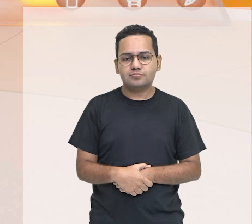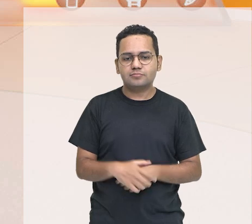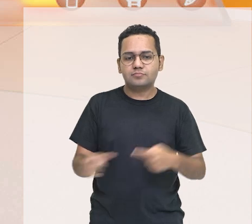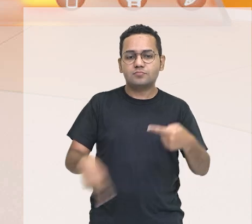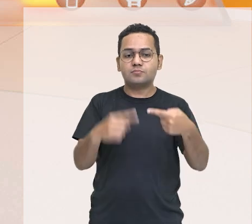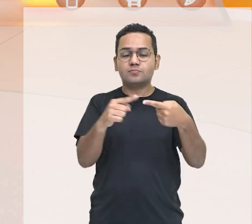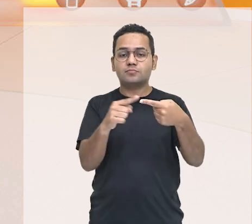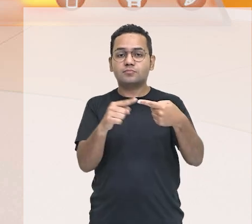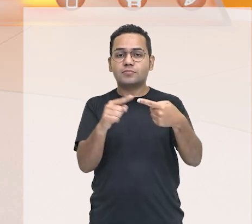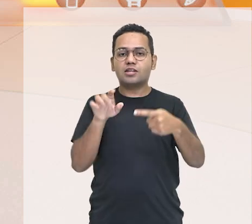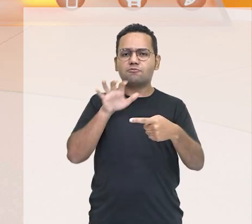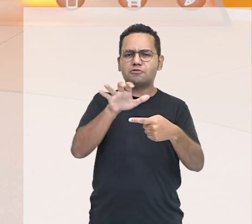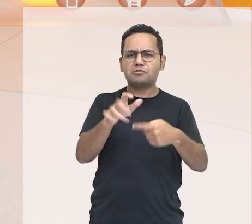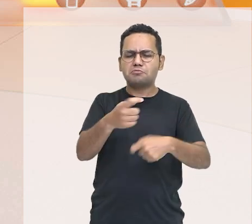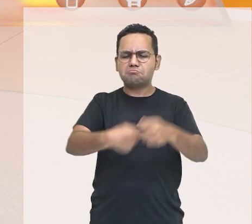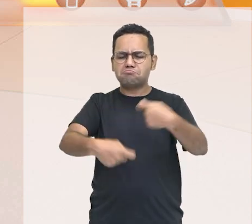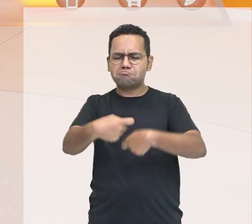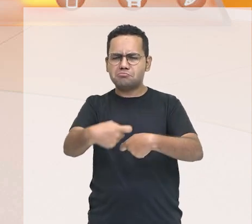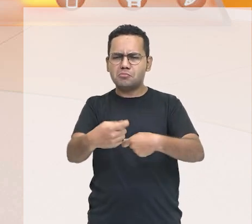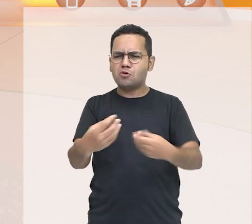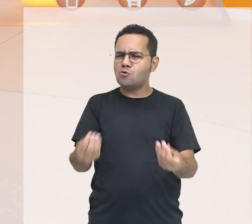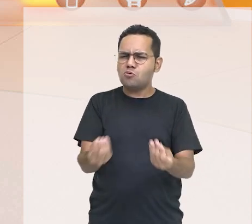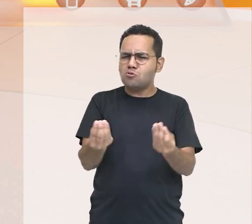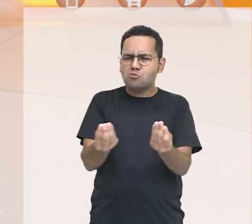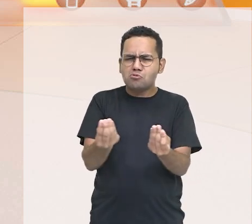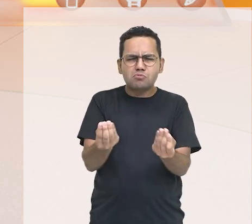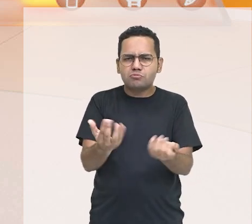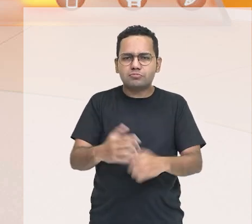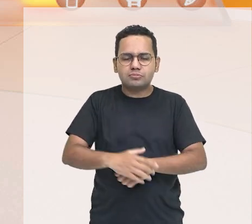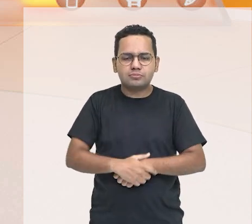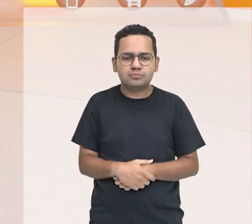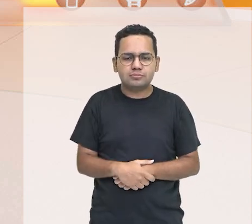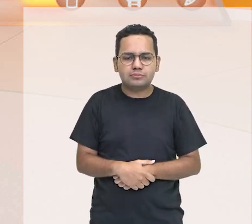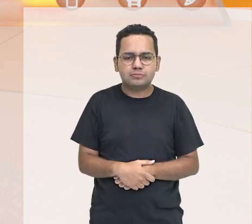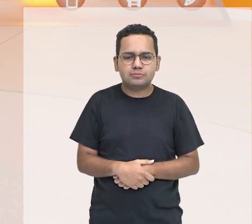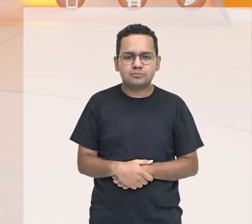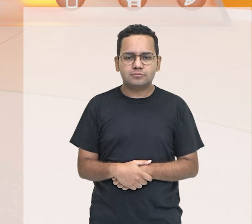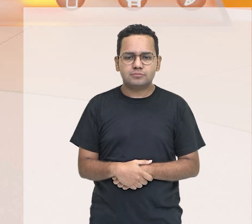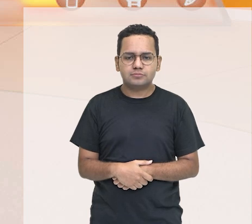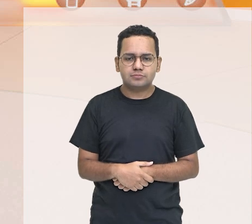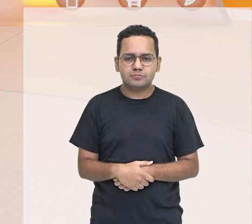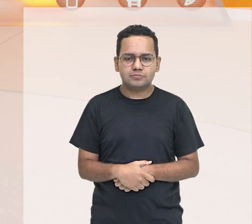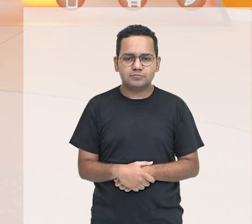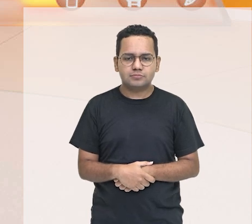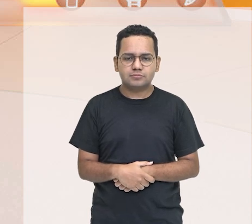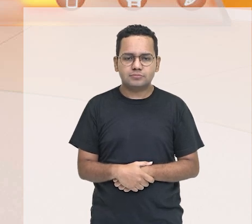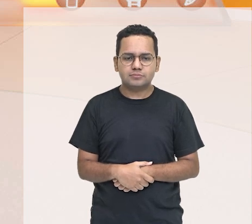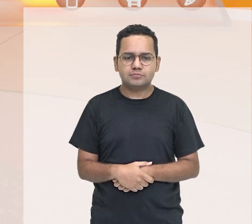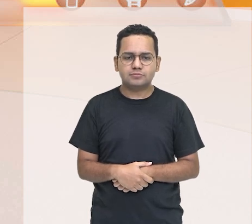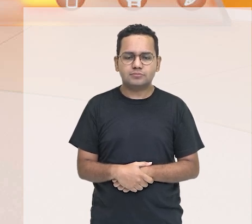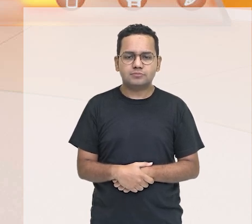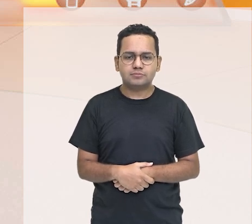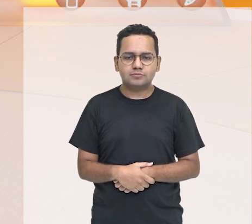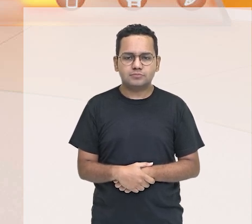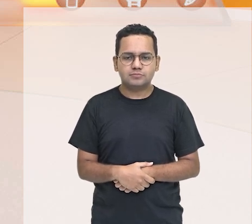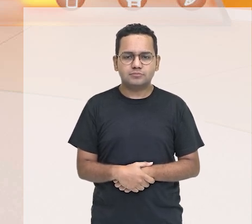Poder econômico, como é que ele se manifesta? Vamos ver o poder econômico. Vamos lá?